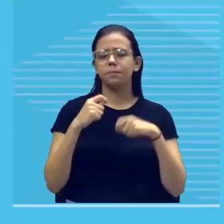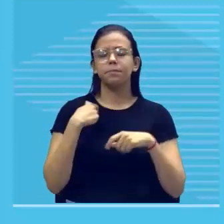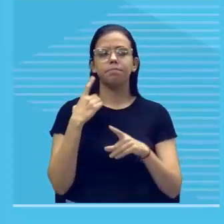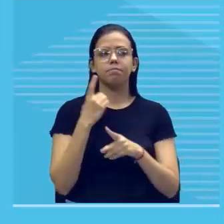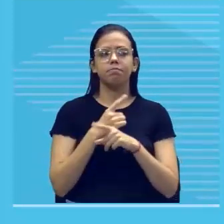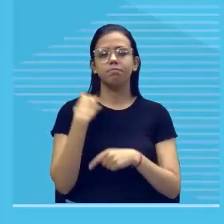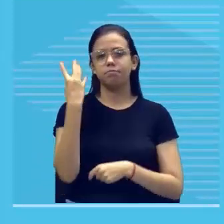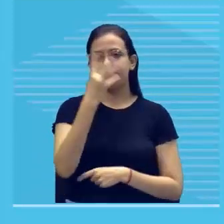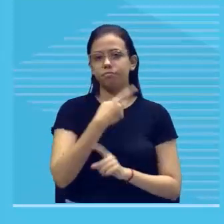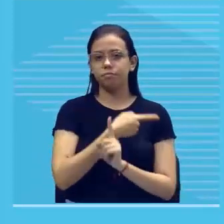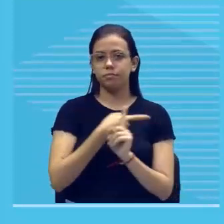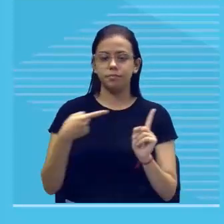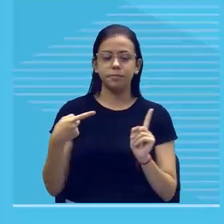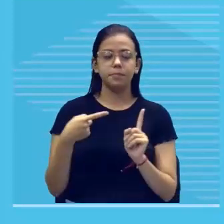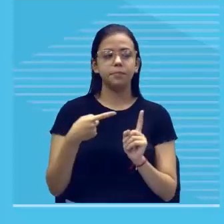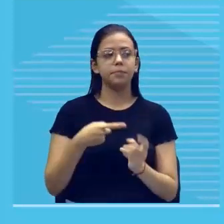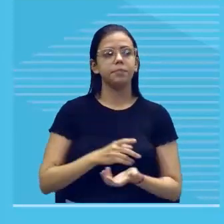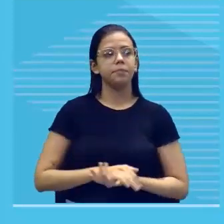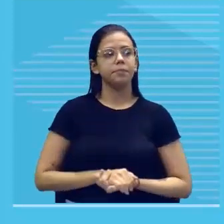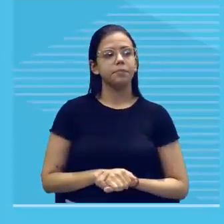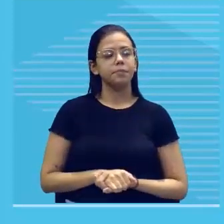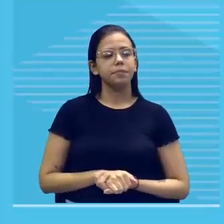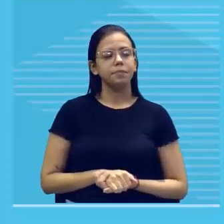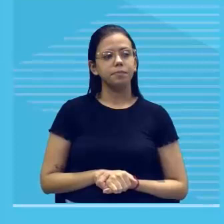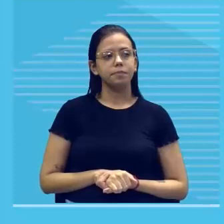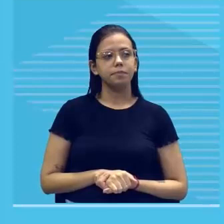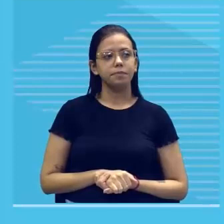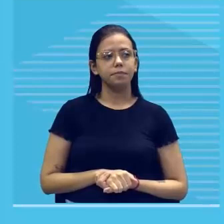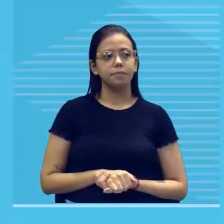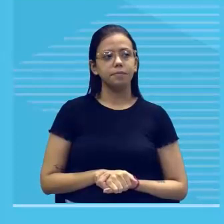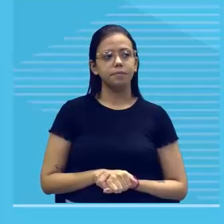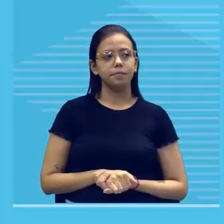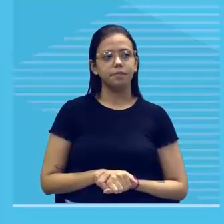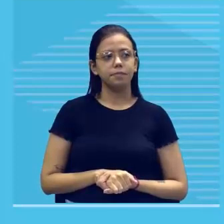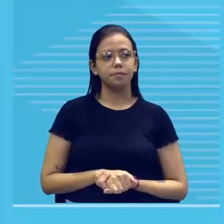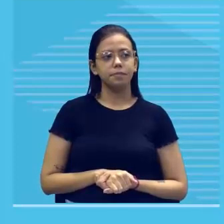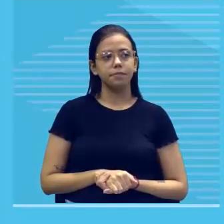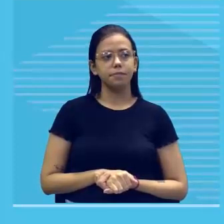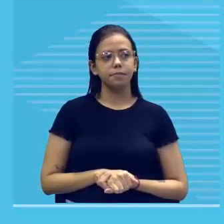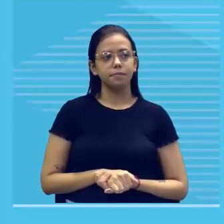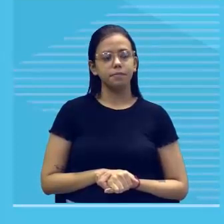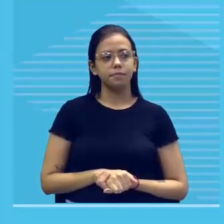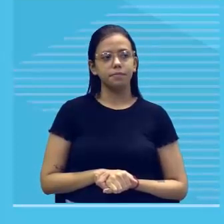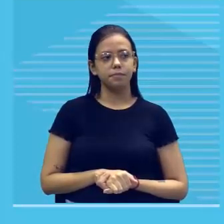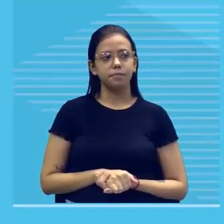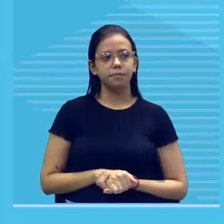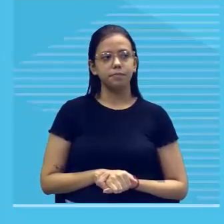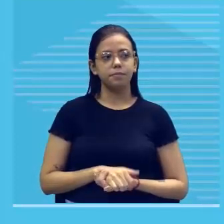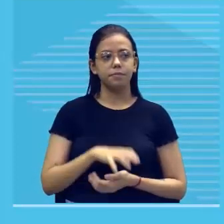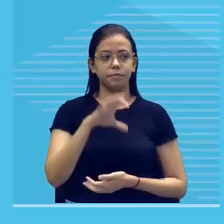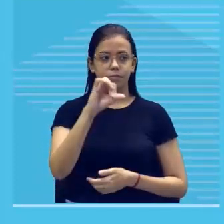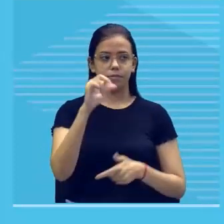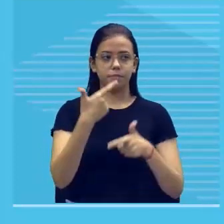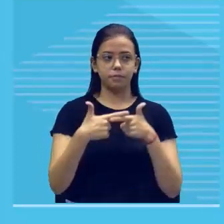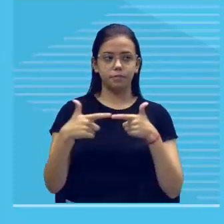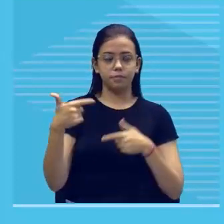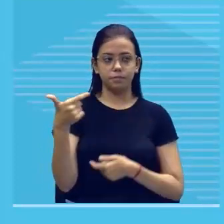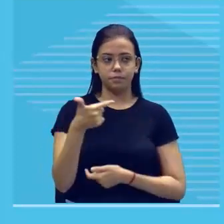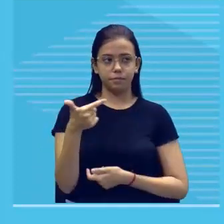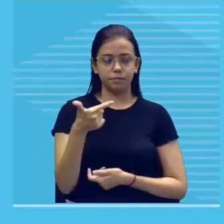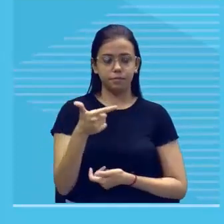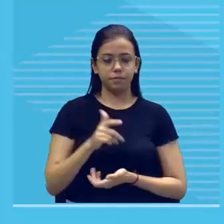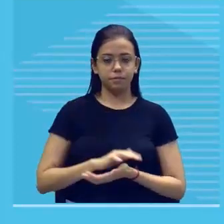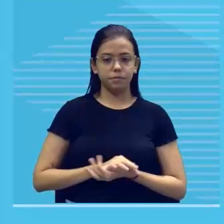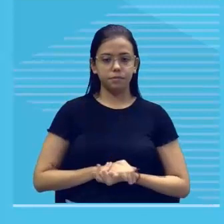4:30 simples talvez você nunca tenha passado por isso por essa conta né ó 9 dividido por